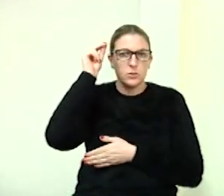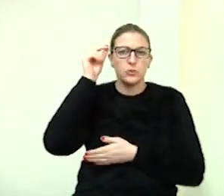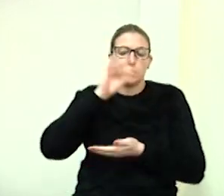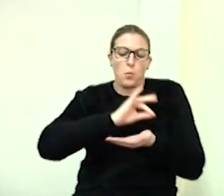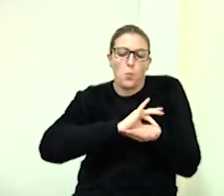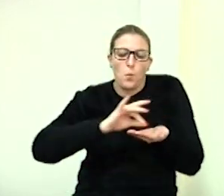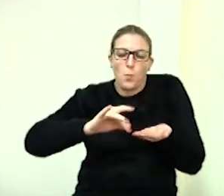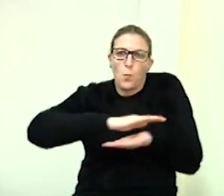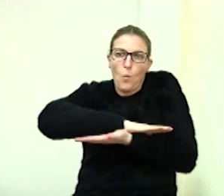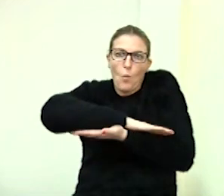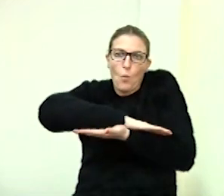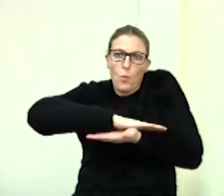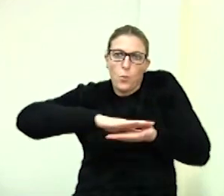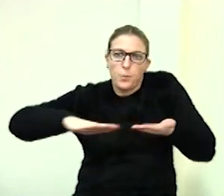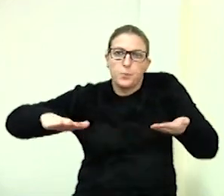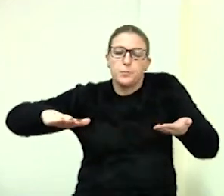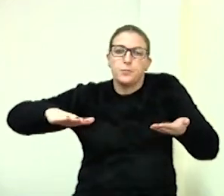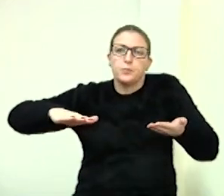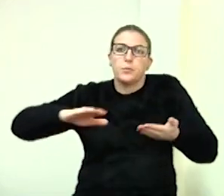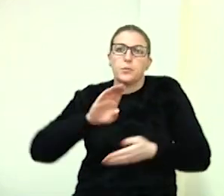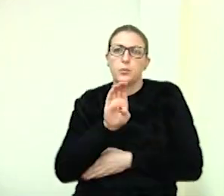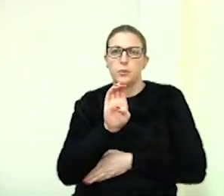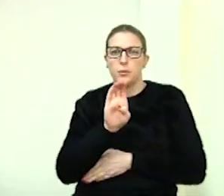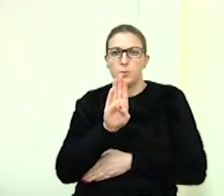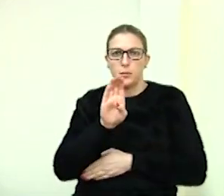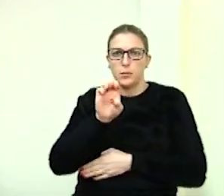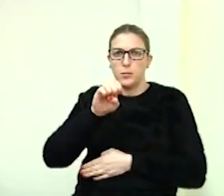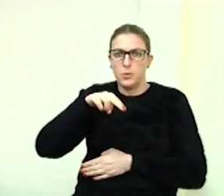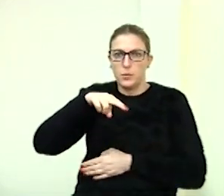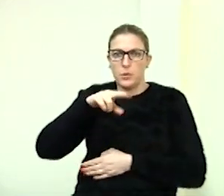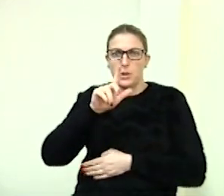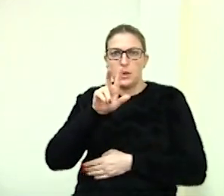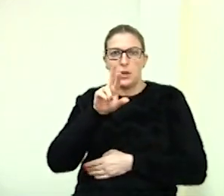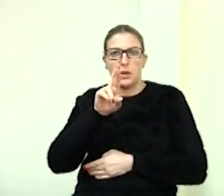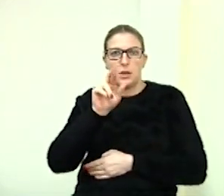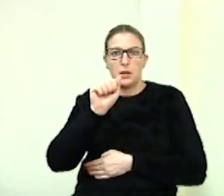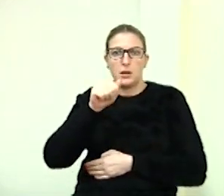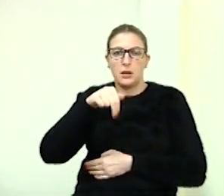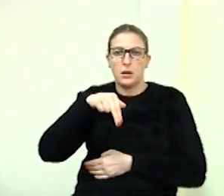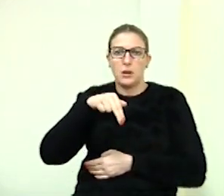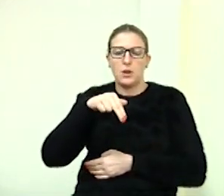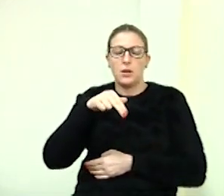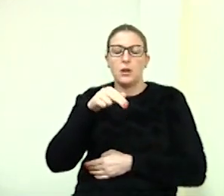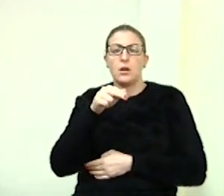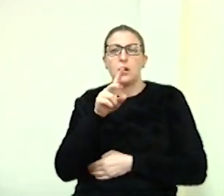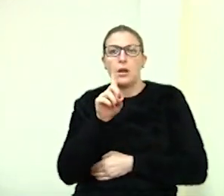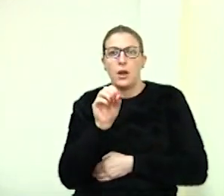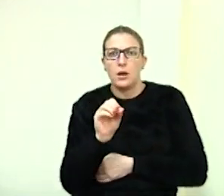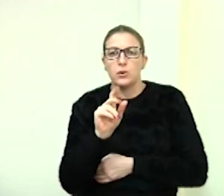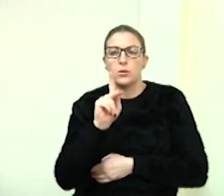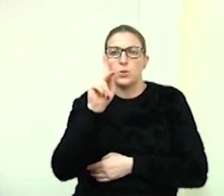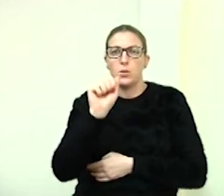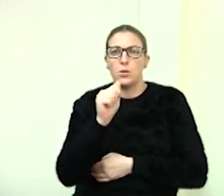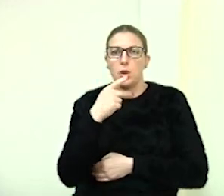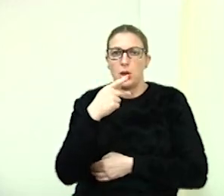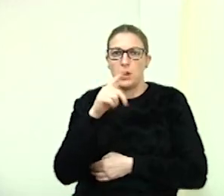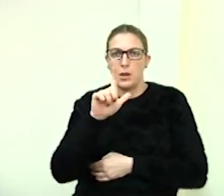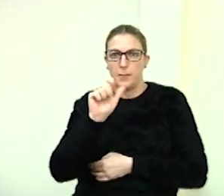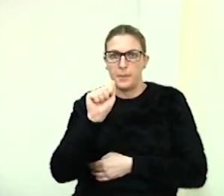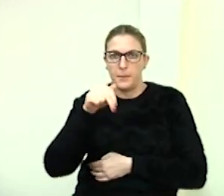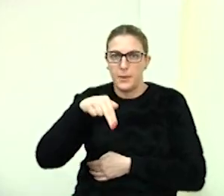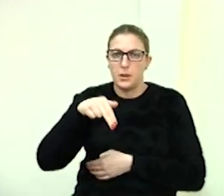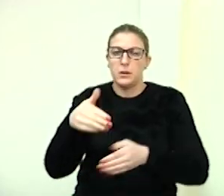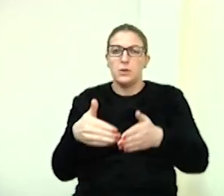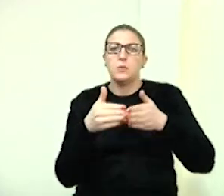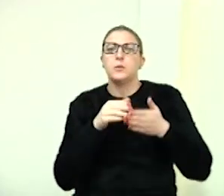asfáltica na Rua Bernardo Caplan, Parque Lívia. Pedido de providência nº 238, Claudemir